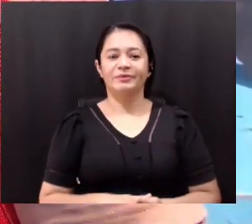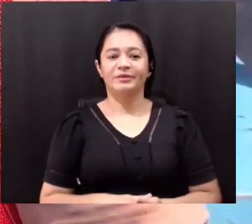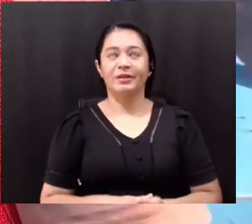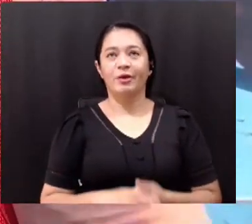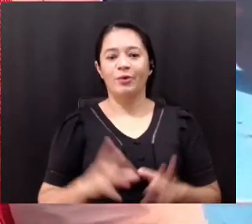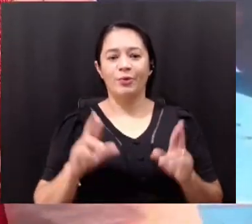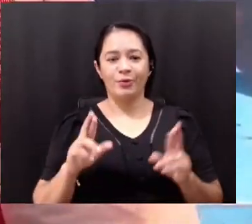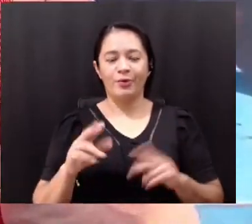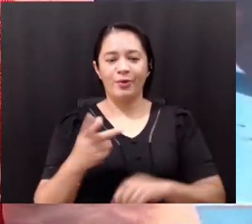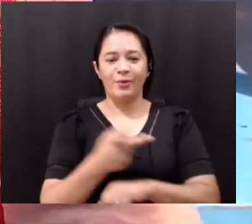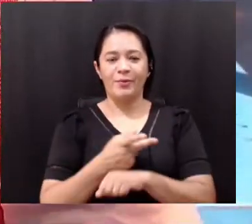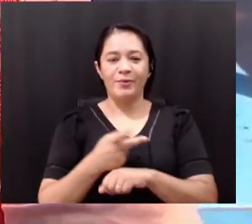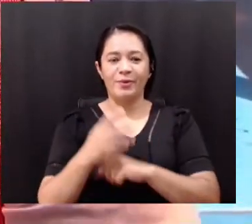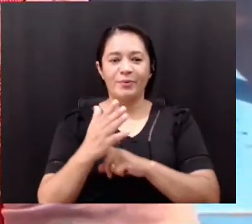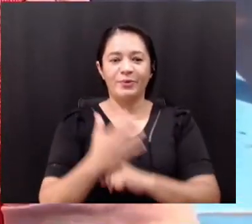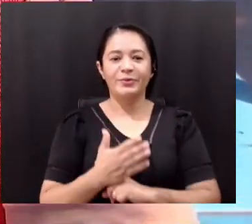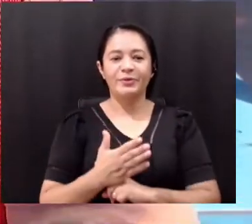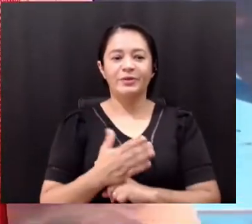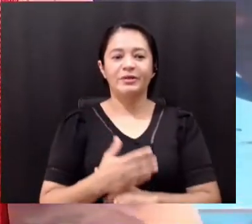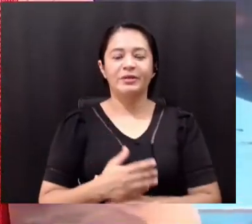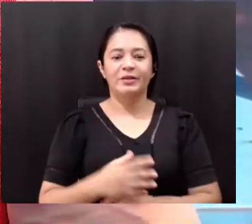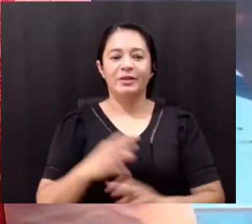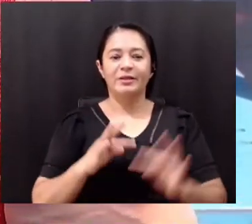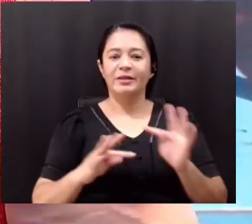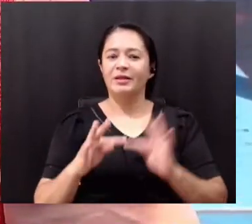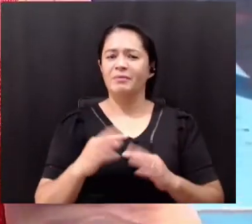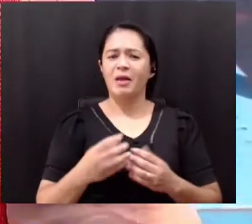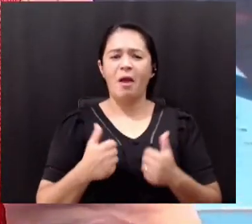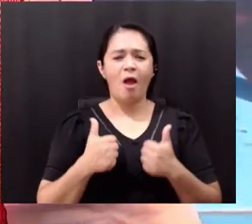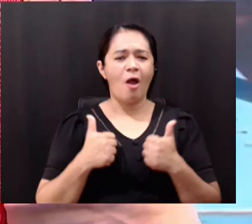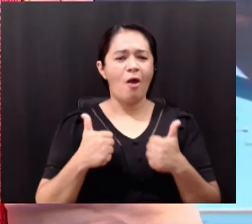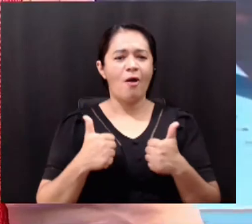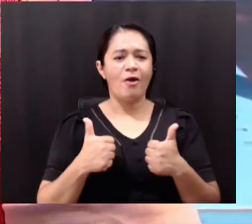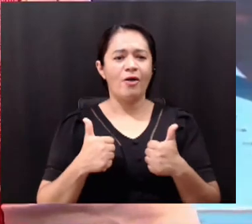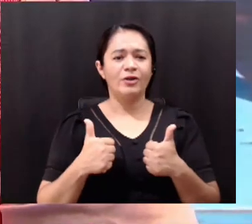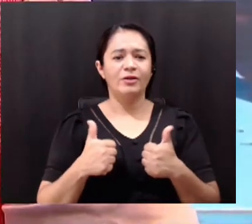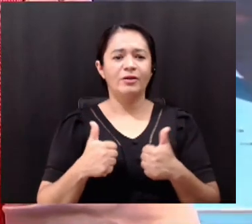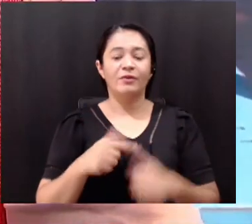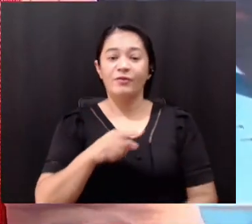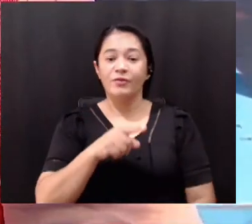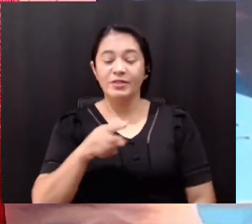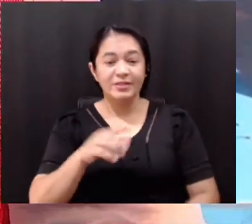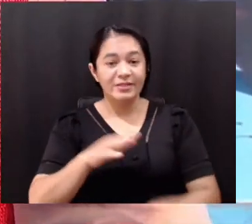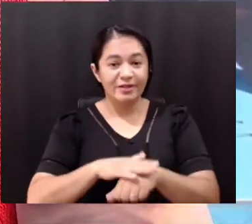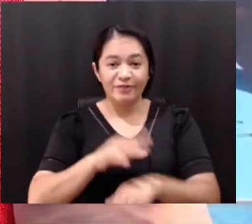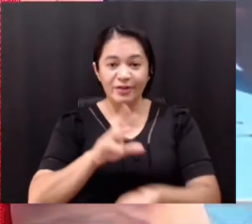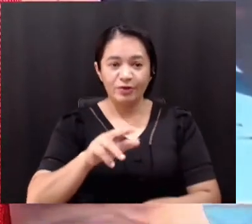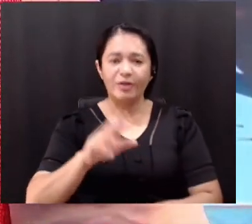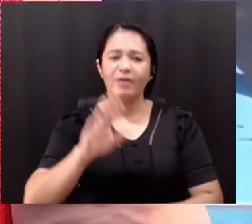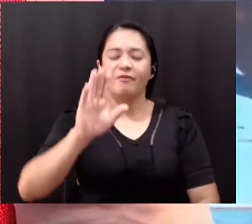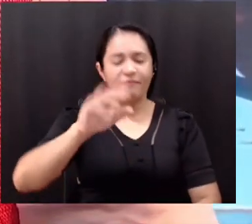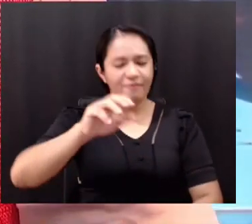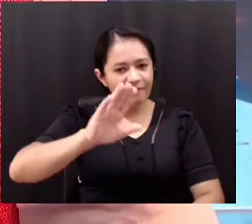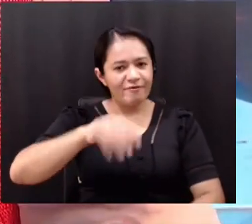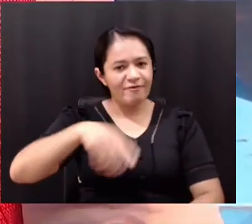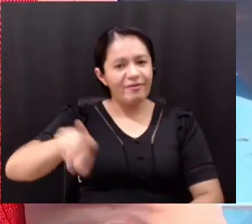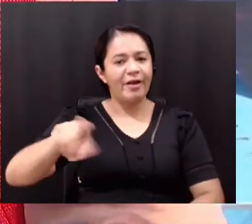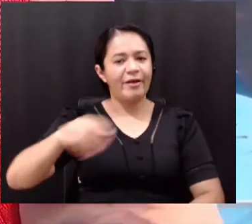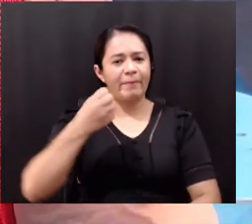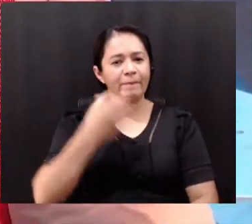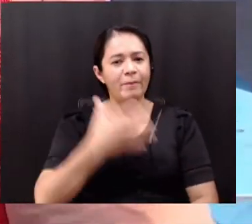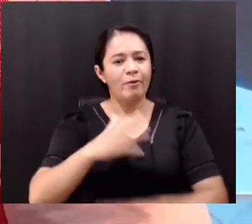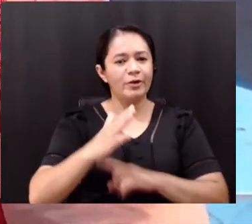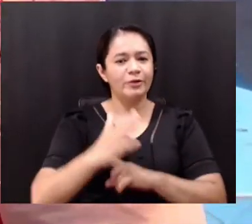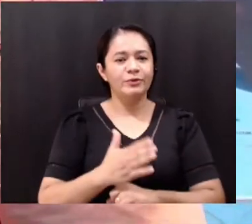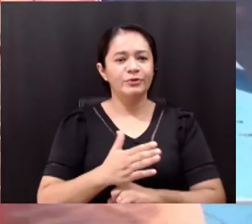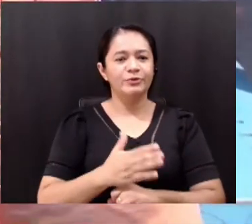falo que terapia é vida. Quem nunca fez, faça uma vez pelo menos, porque vai ajudar muito. Cuidar da saúde